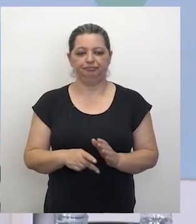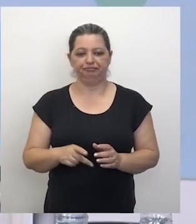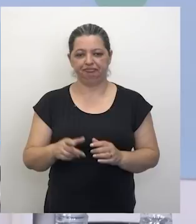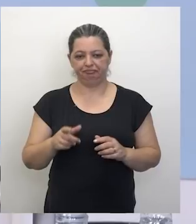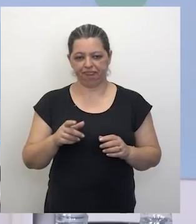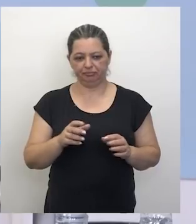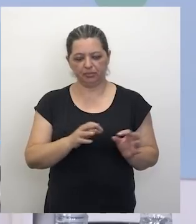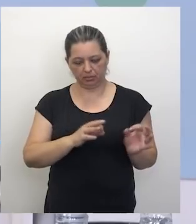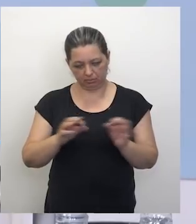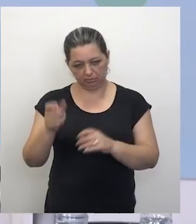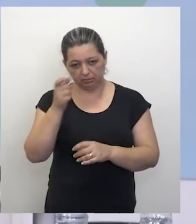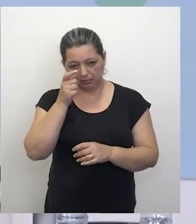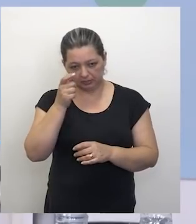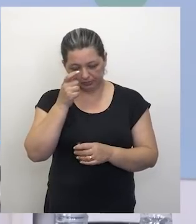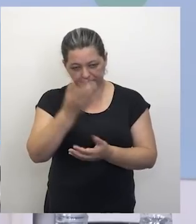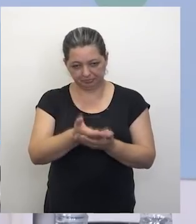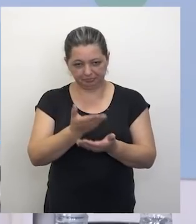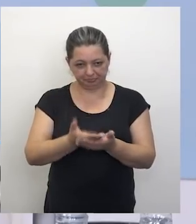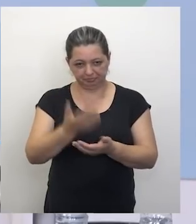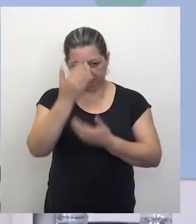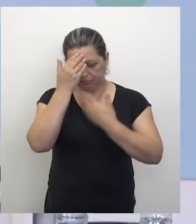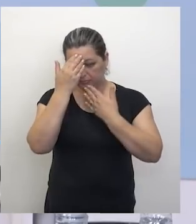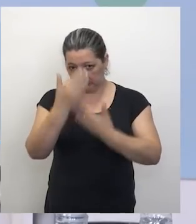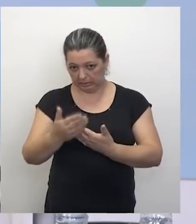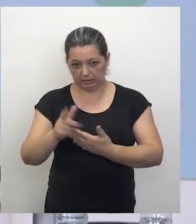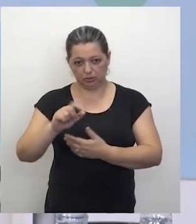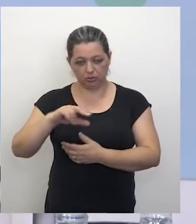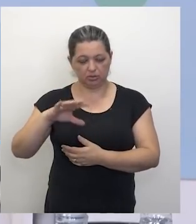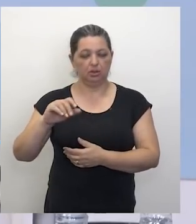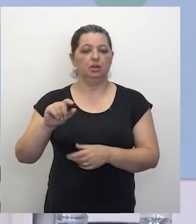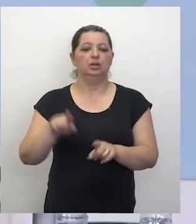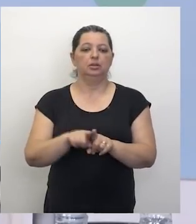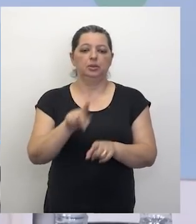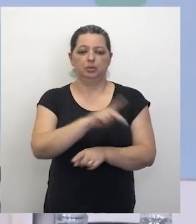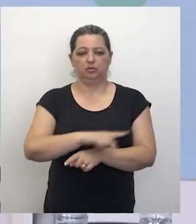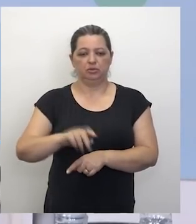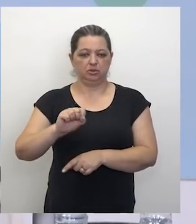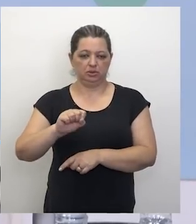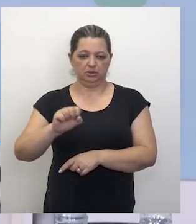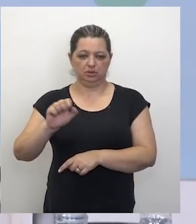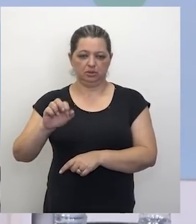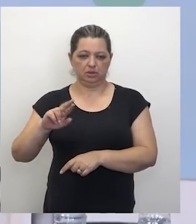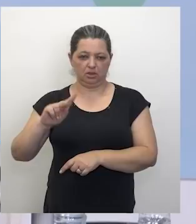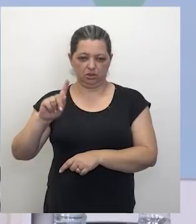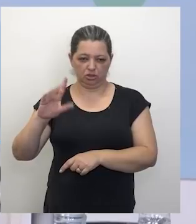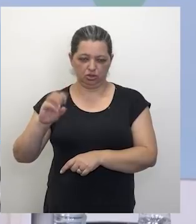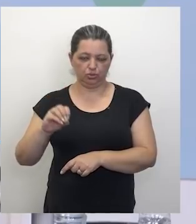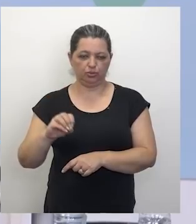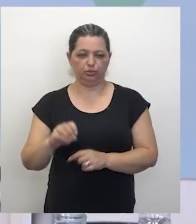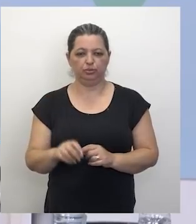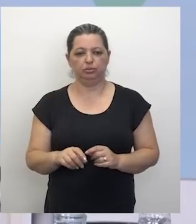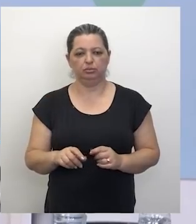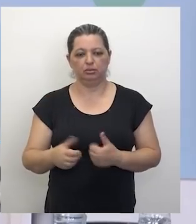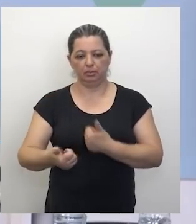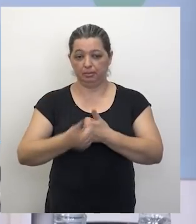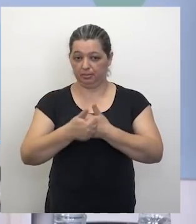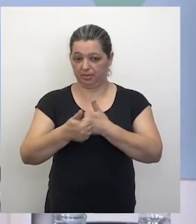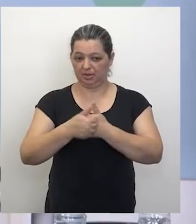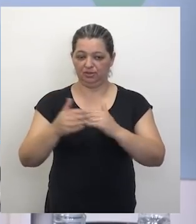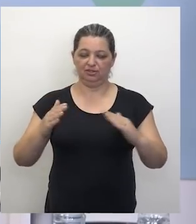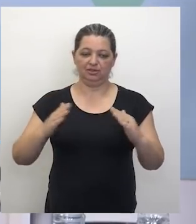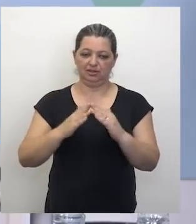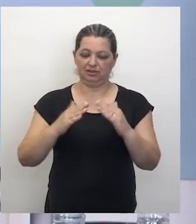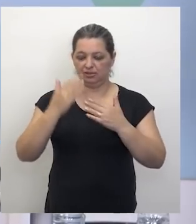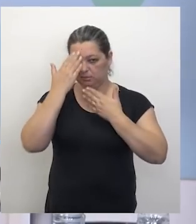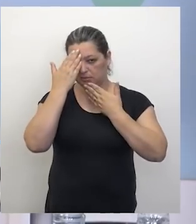acompanhando as nossas aulas. Obrigado, Luciano. Também professor Sérgio, lá da Escola Orlando, lá no Parque do Carmo, pertinho de casa. Obrigado